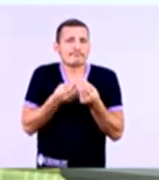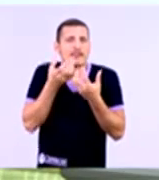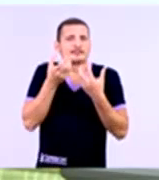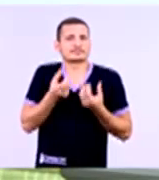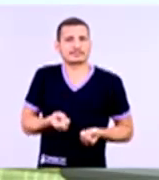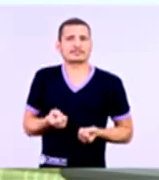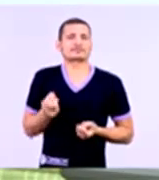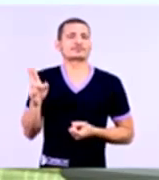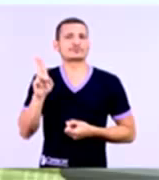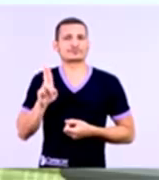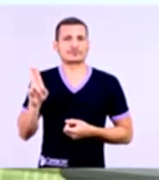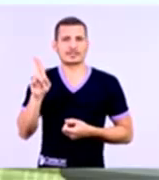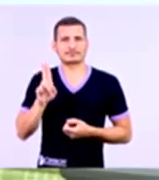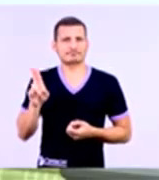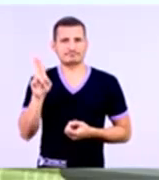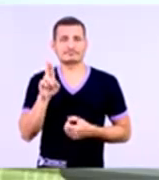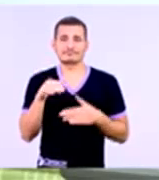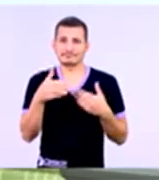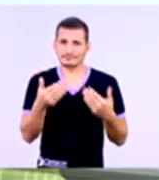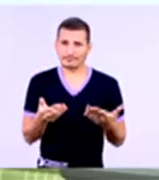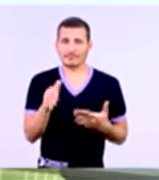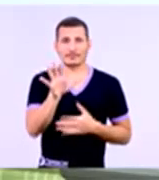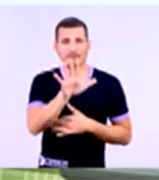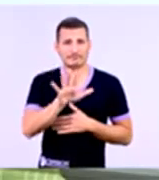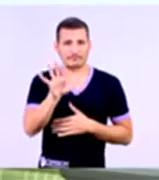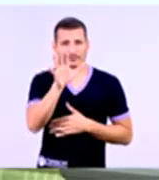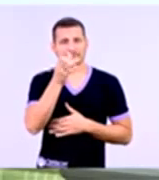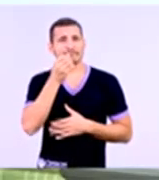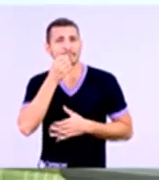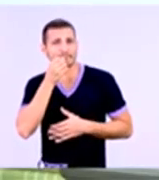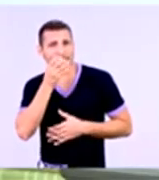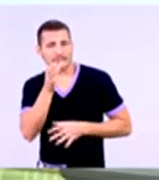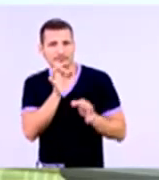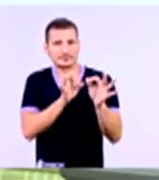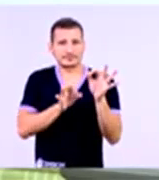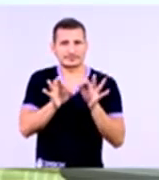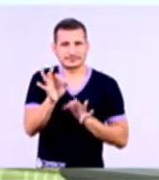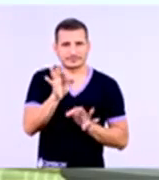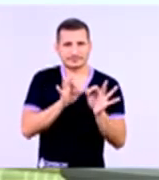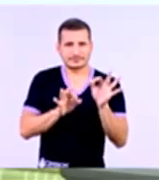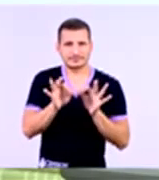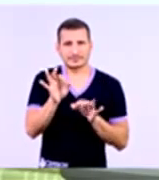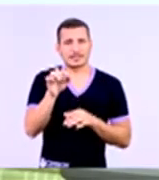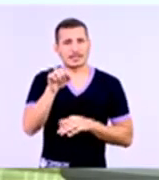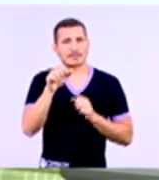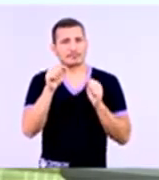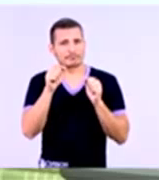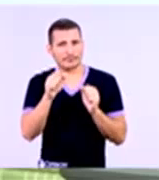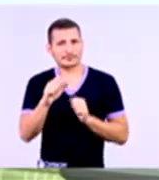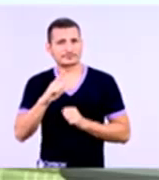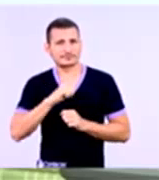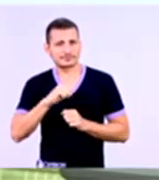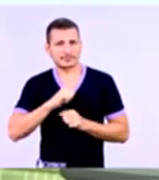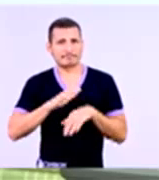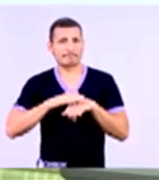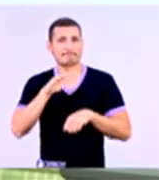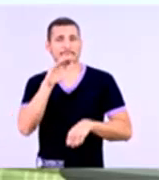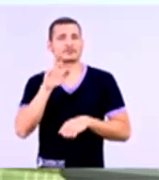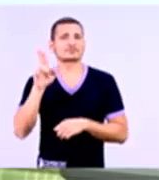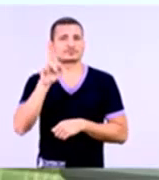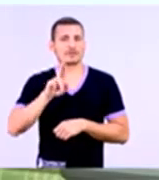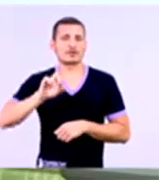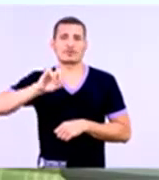usuário. Então, uma interface bem elaborada, ela pode trazer mais usuário, permitir que